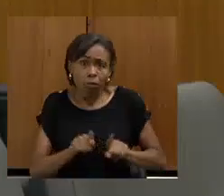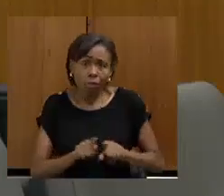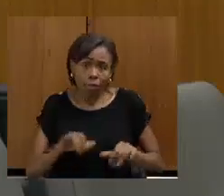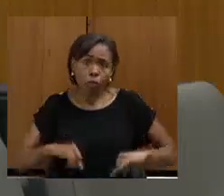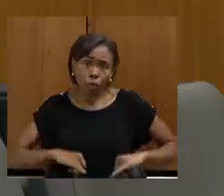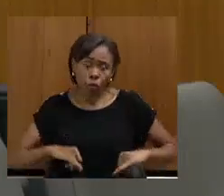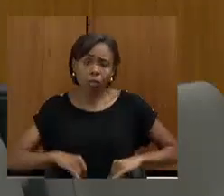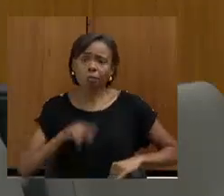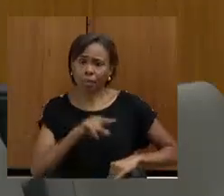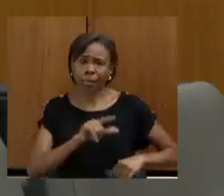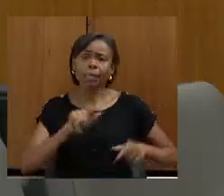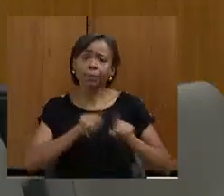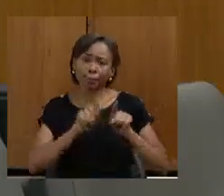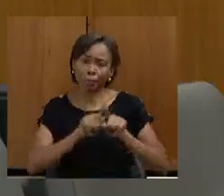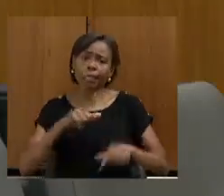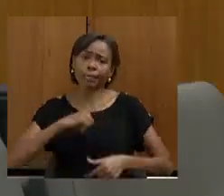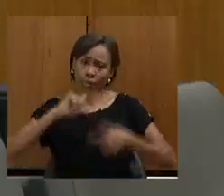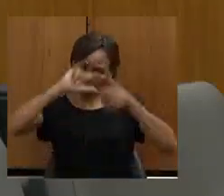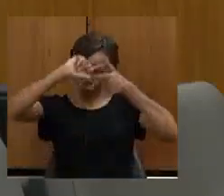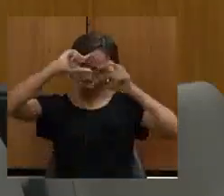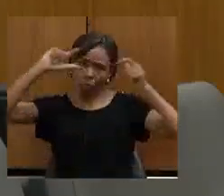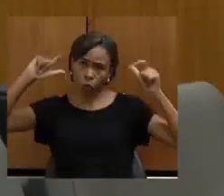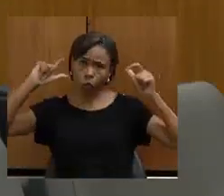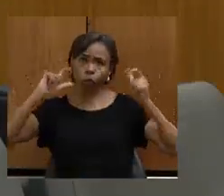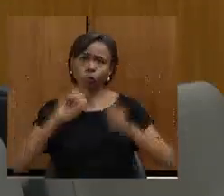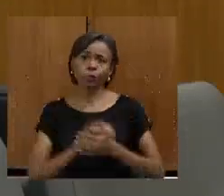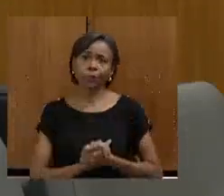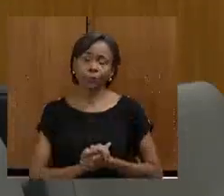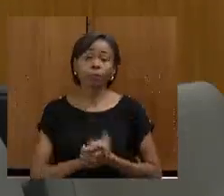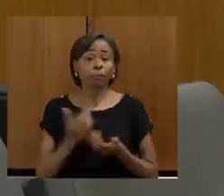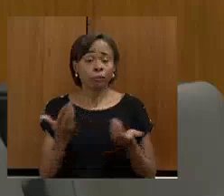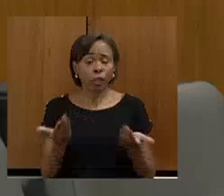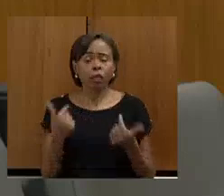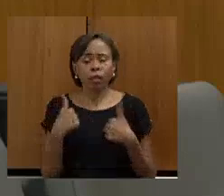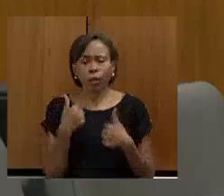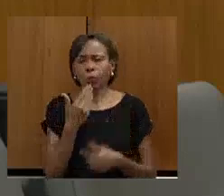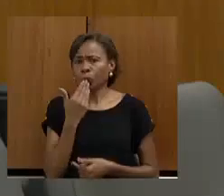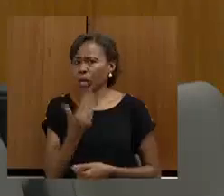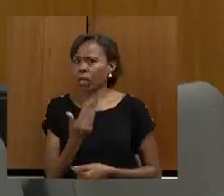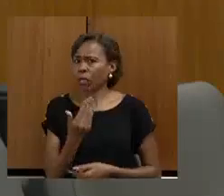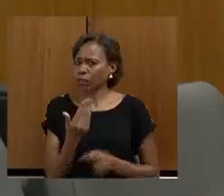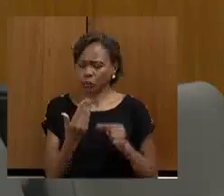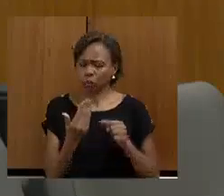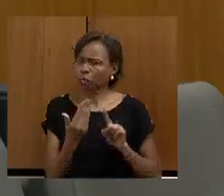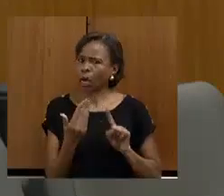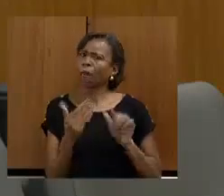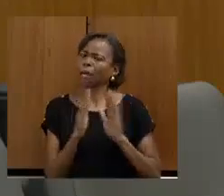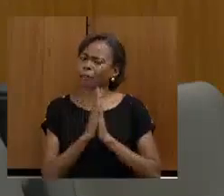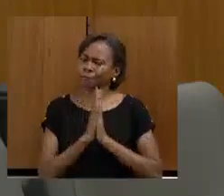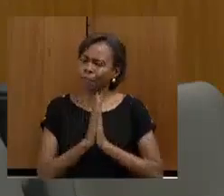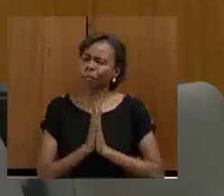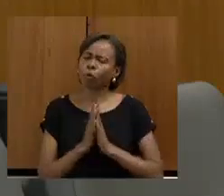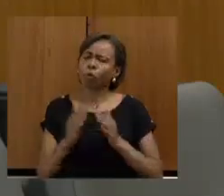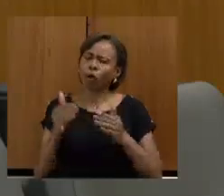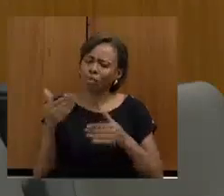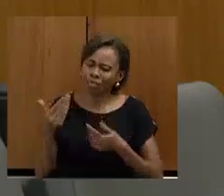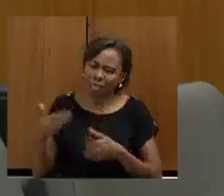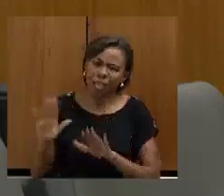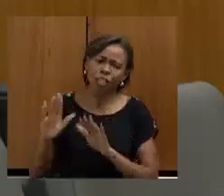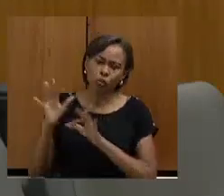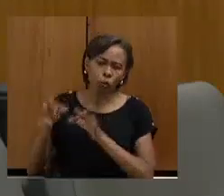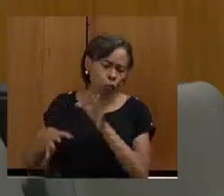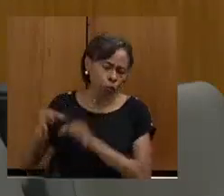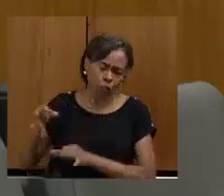de um transtorno. Então, eu não peço, eu suplico, deixe isso para a justiça, deixe isso para os